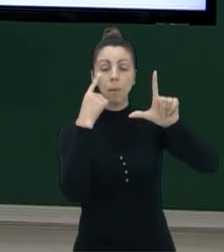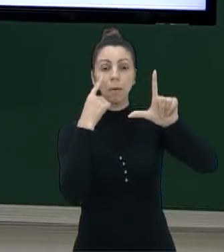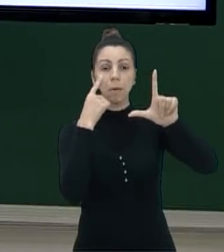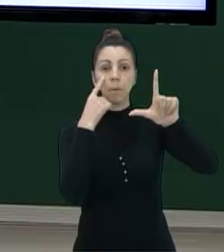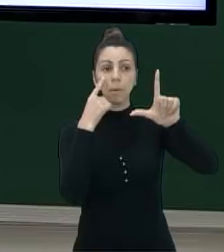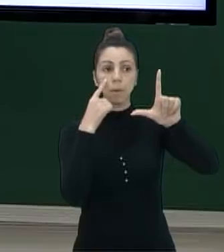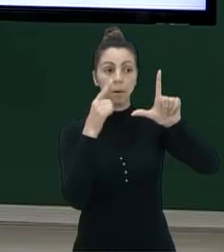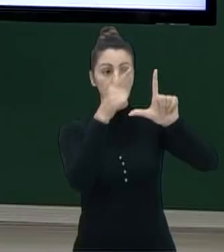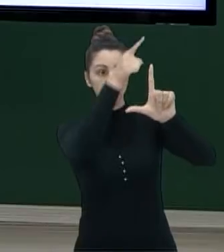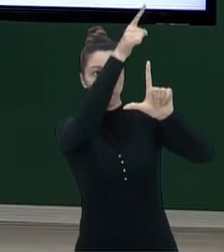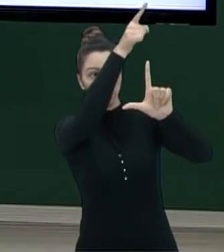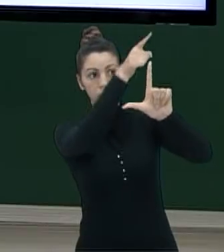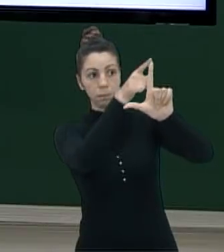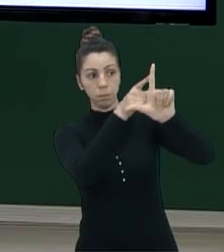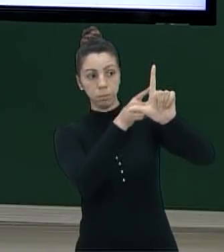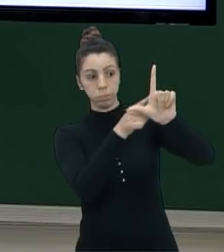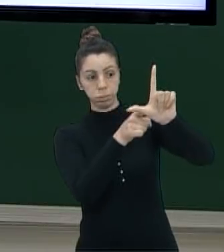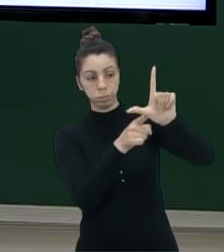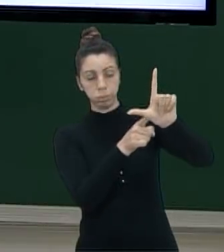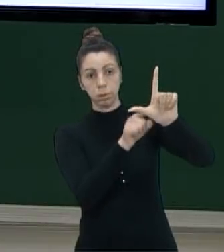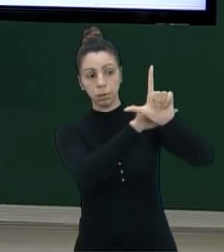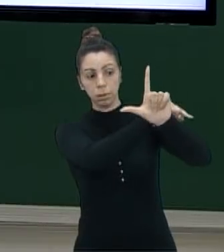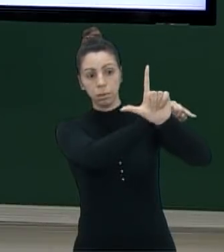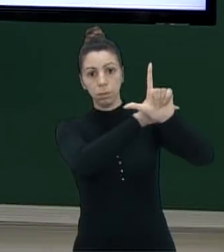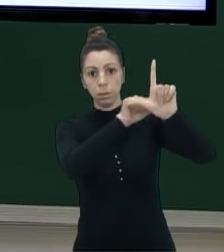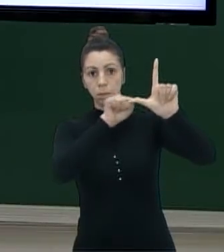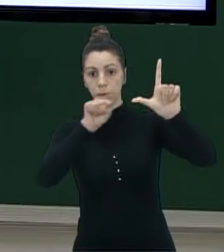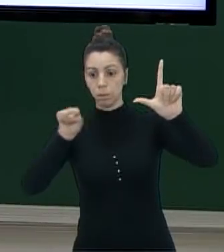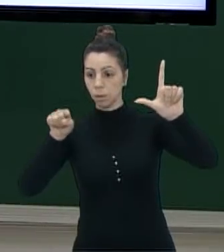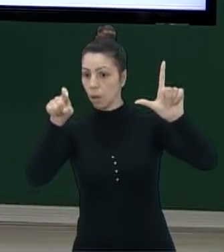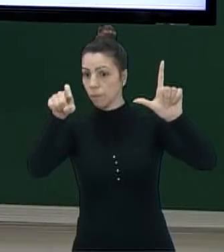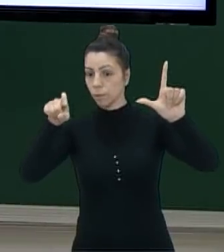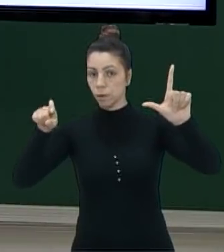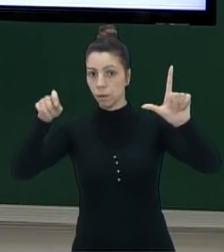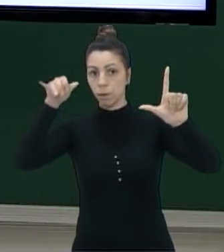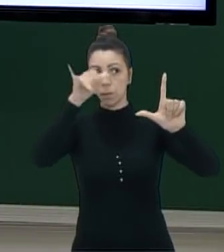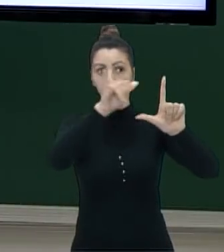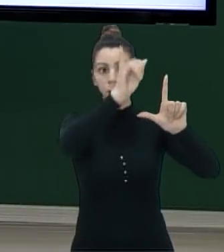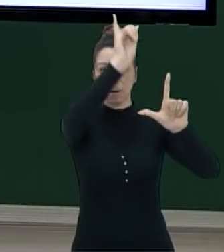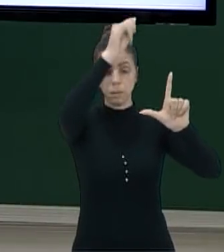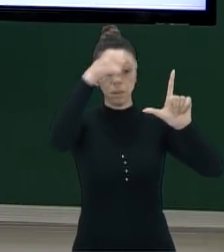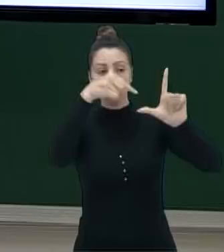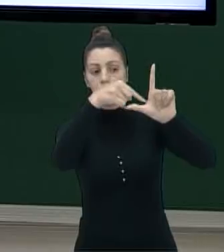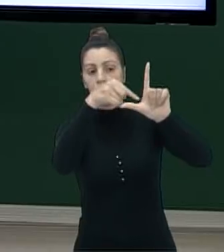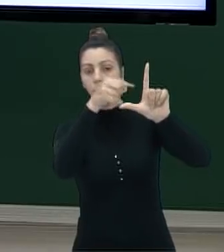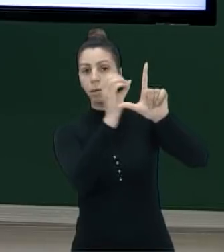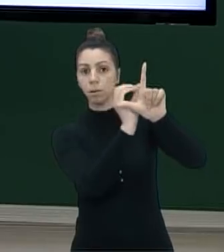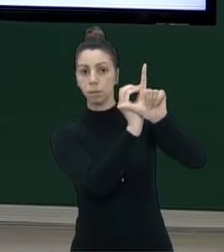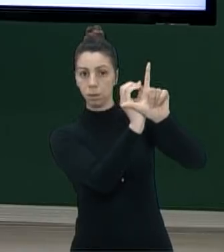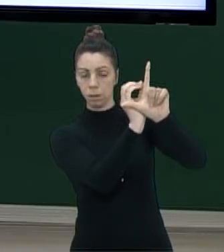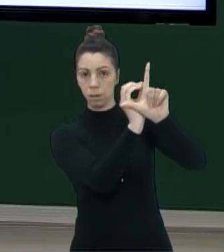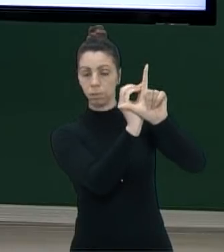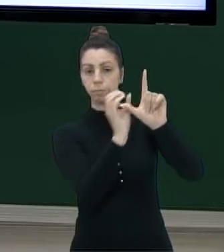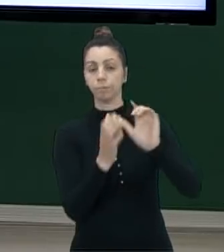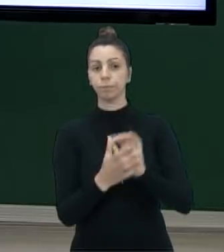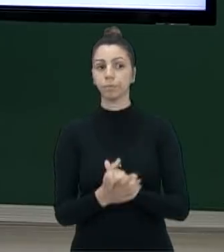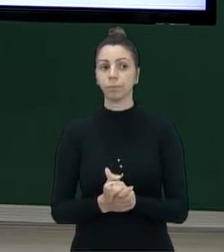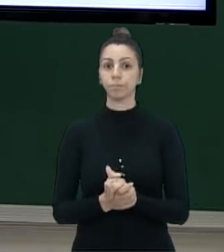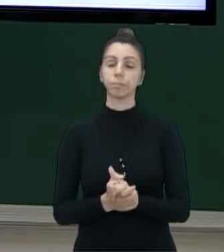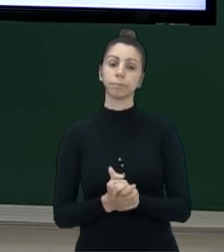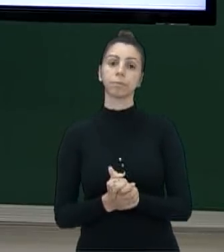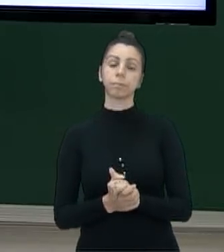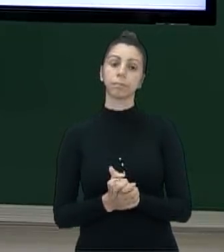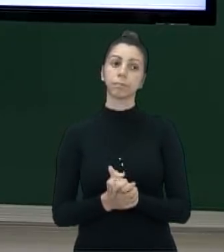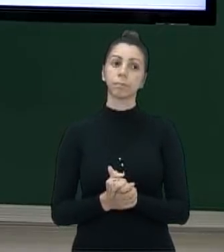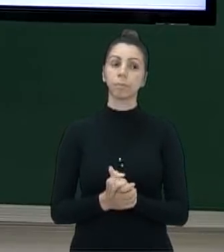o plano cartesiano com o eixo X e o eixo Y. E aqui é a origem. Dê as coordenadas e